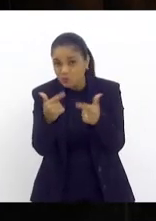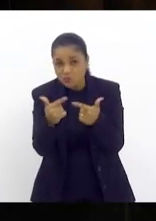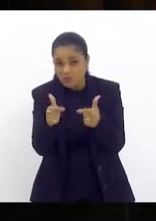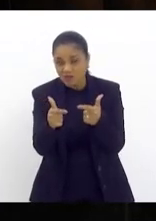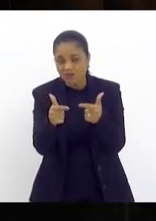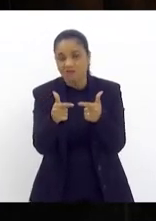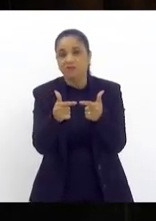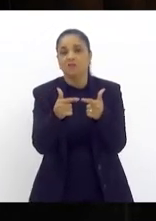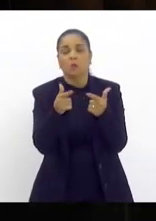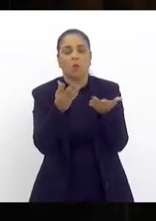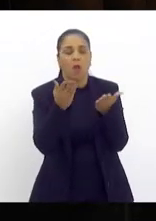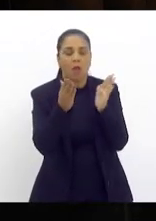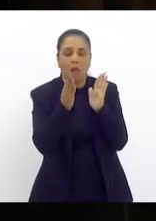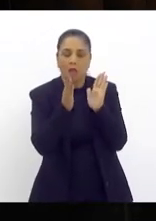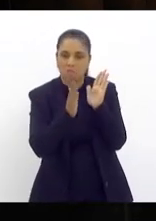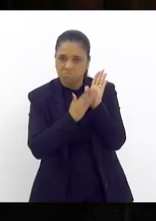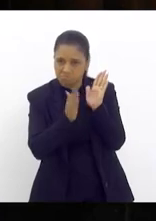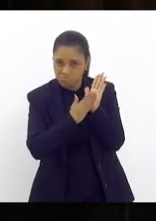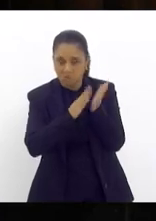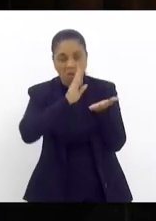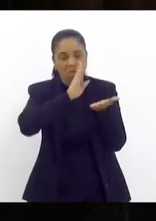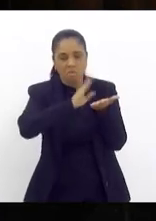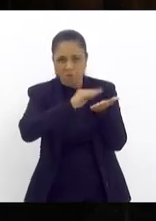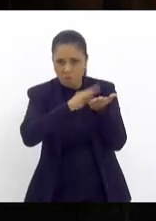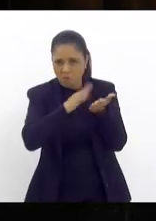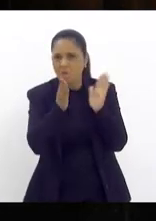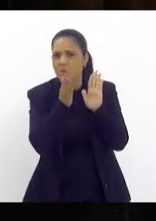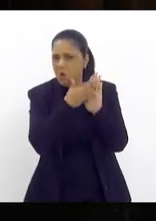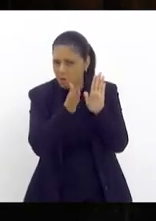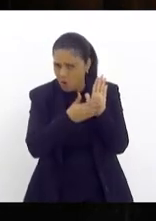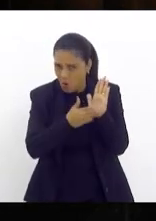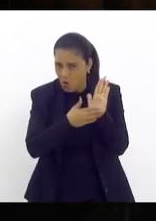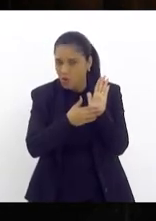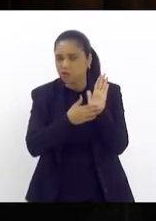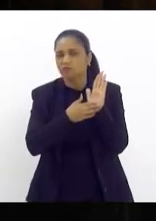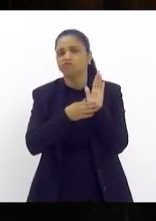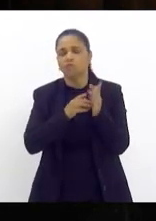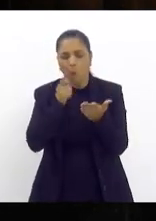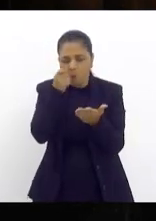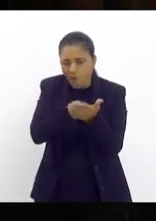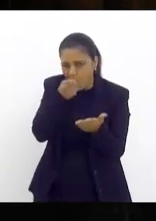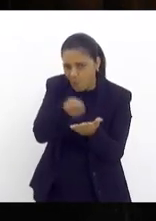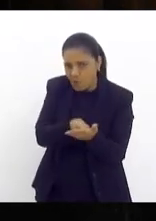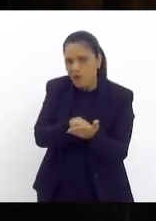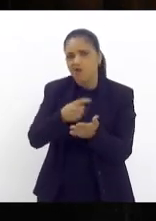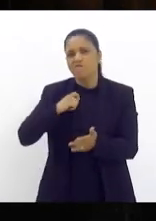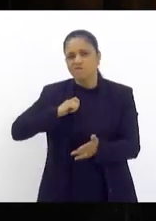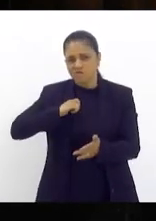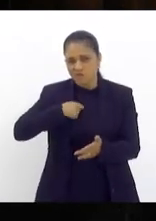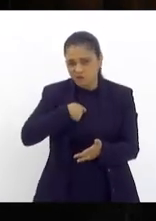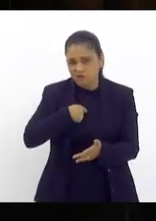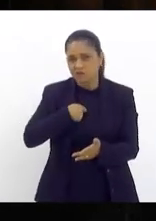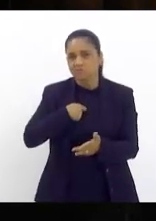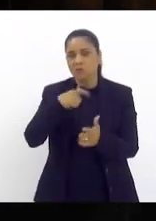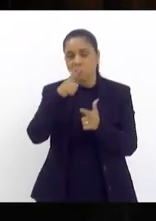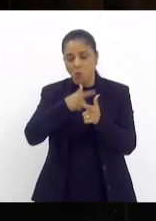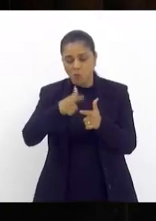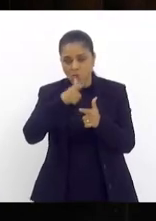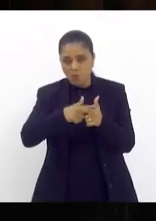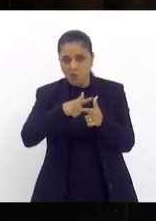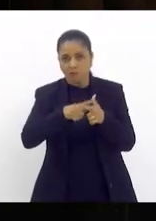essas propostas, vou continuar cobrando, vou continuar fiscalizando para que esse problema do Super